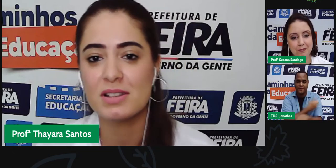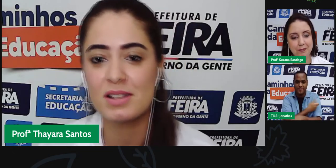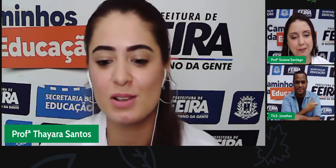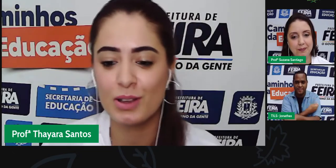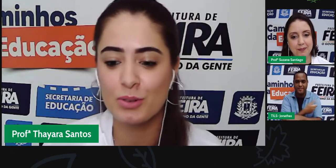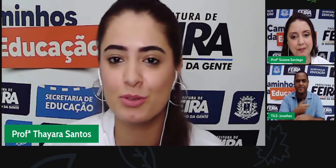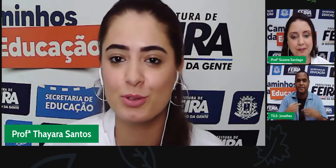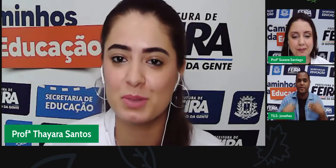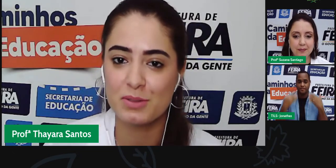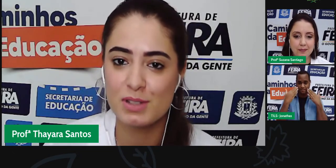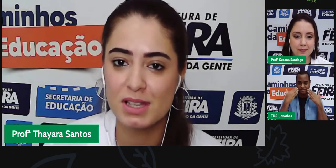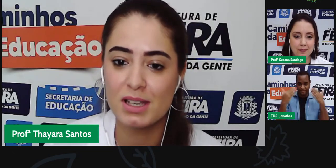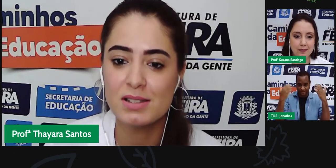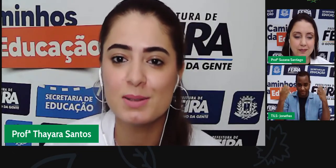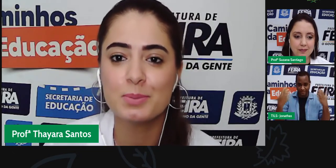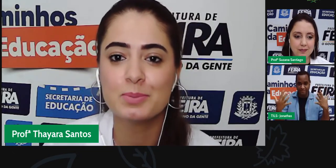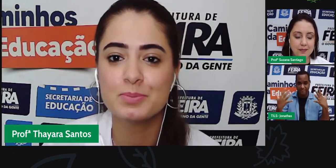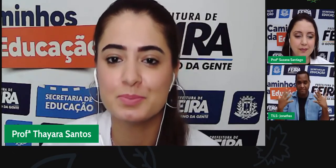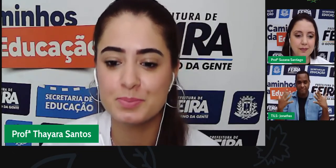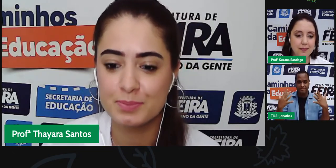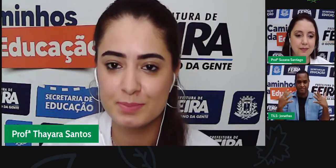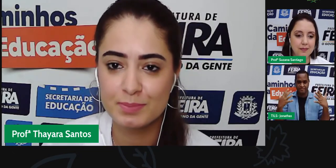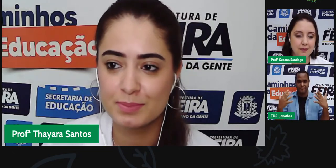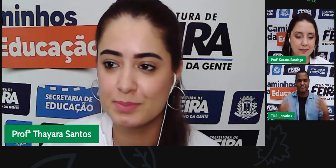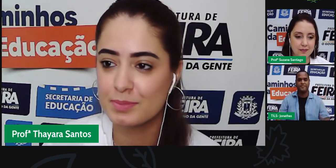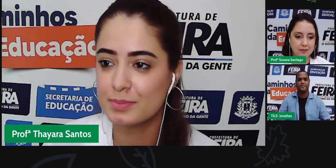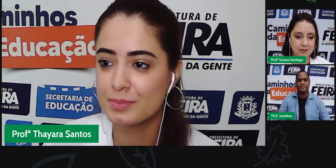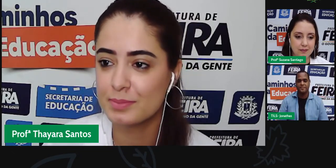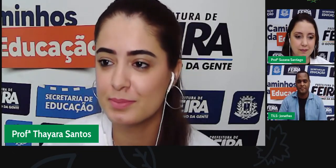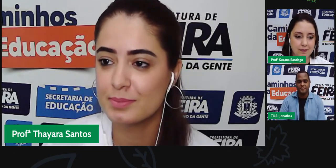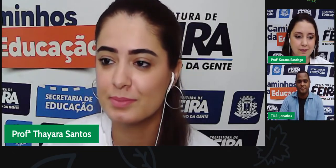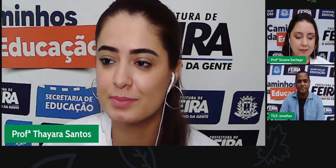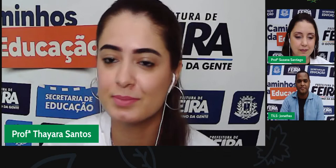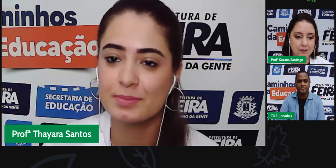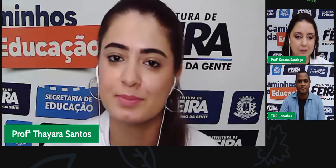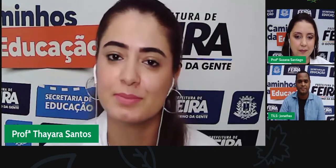minha apresentação aqui no fundo para vocês.